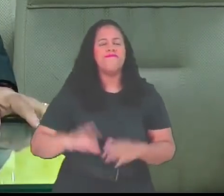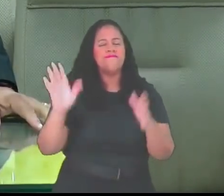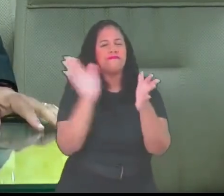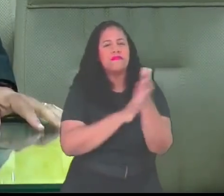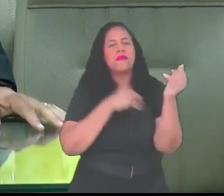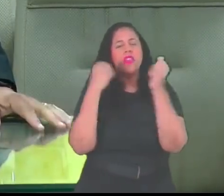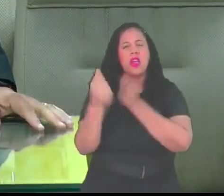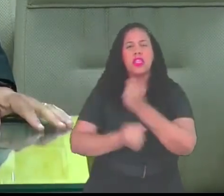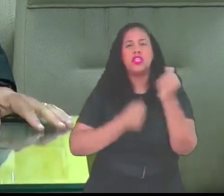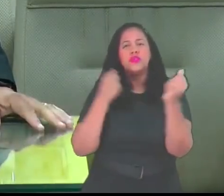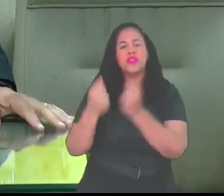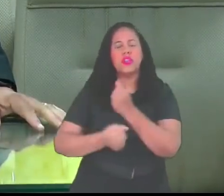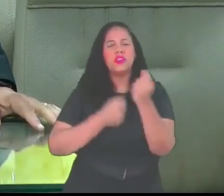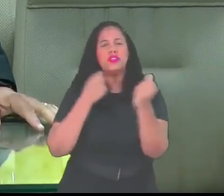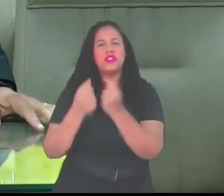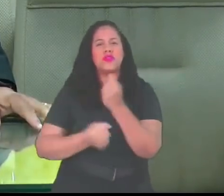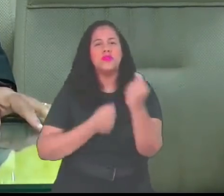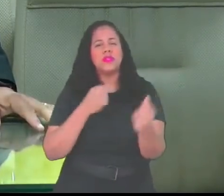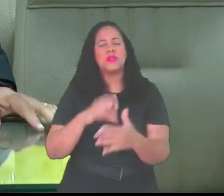Aleluia.